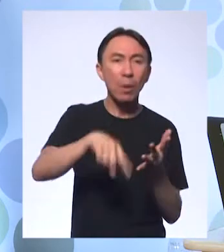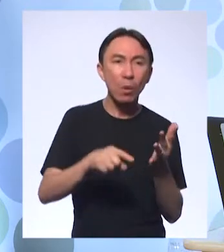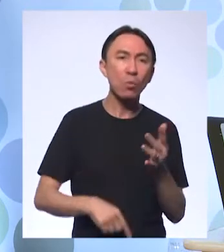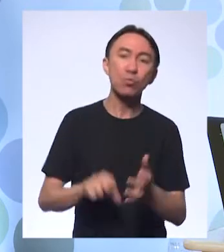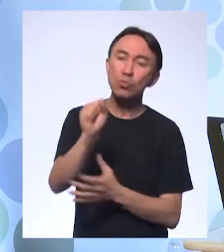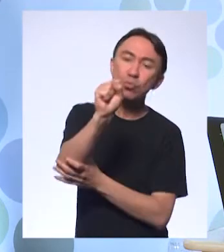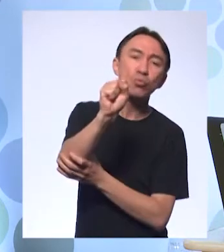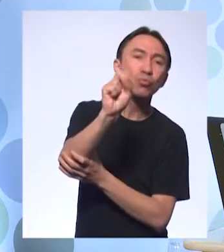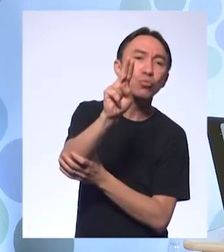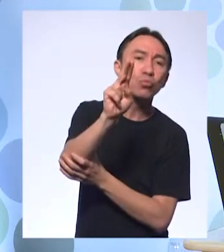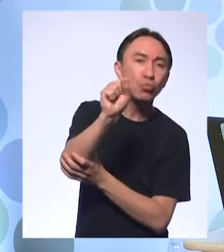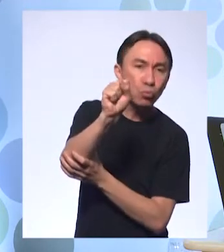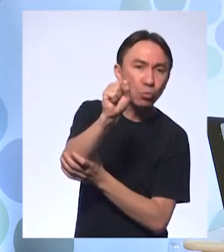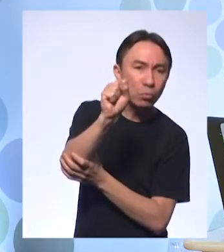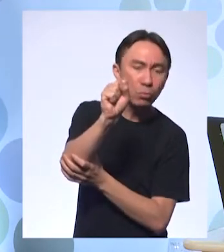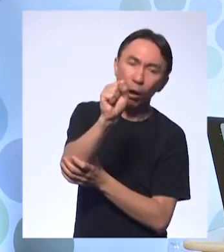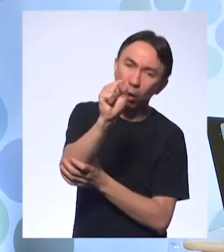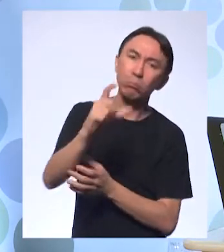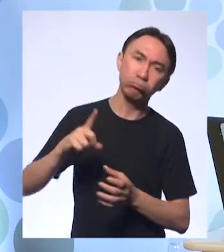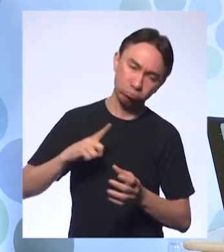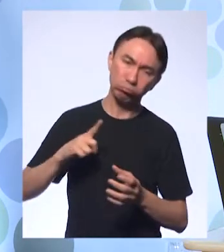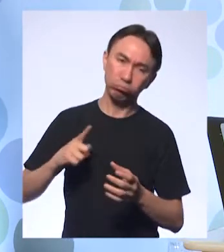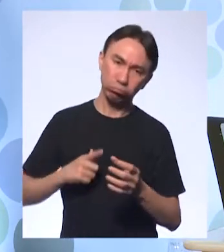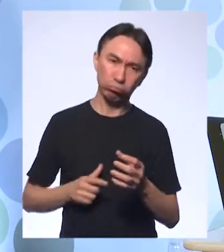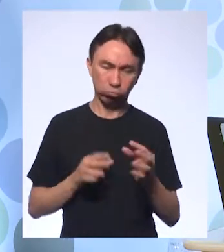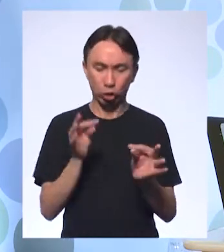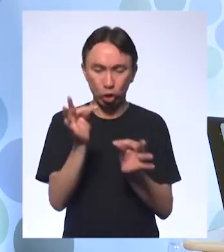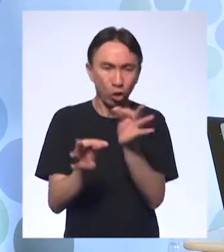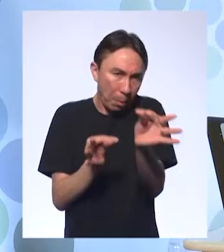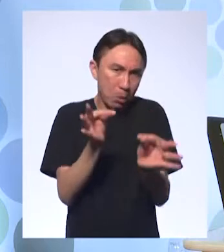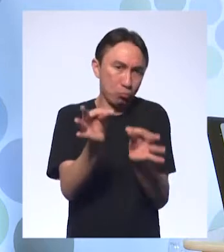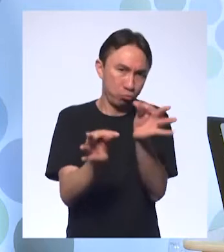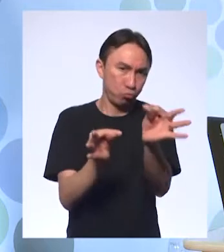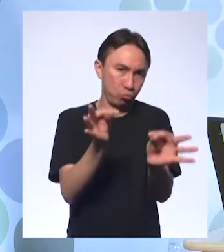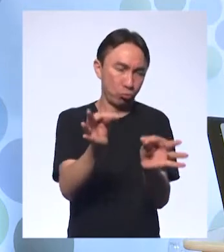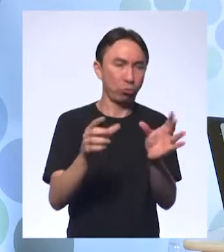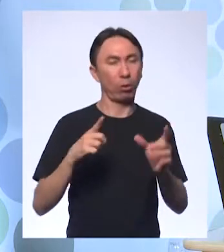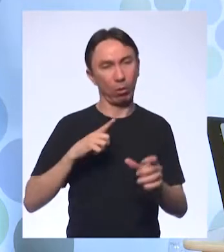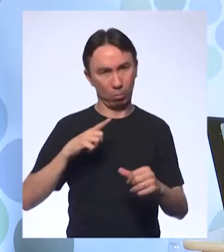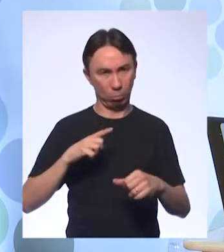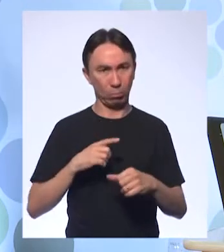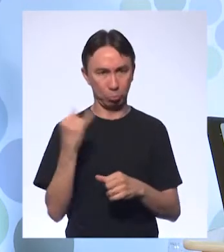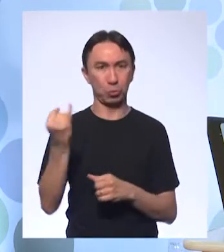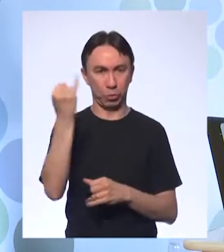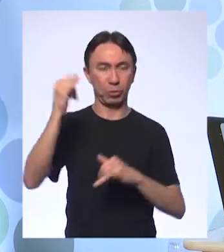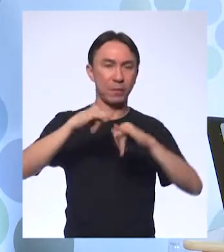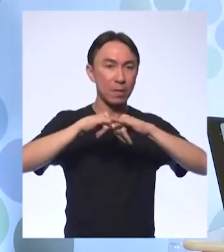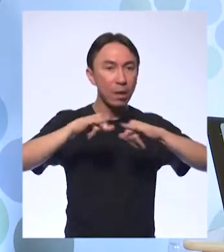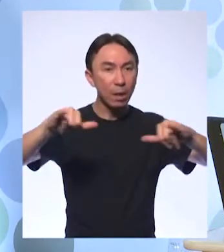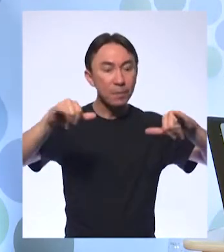gente frisar isso, tá bom? Inclusive, as prefeituras elas têm lá um